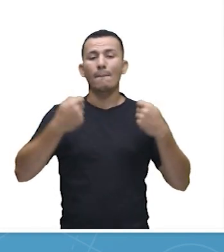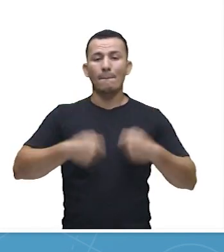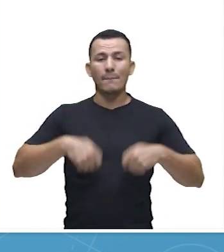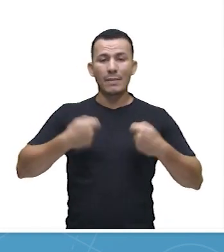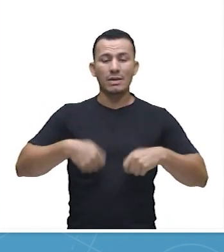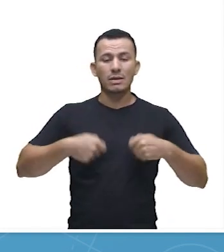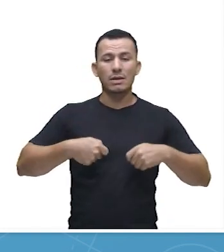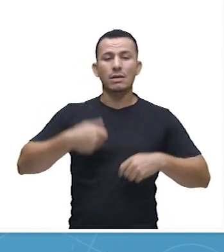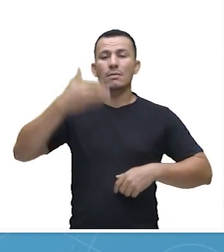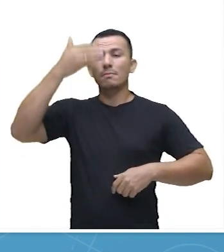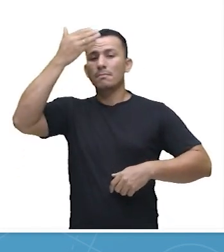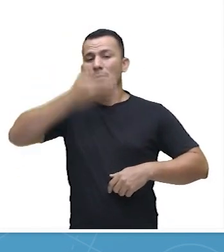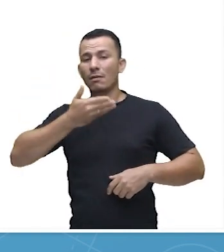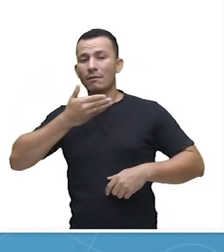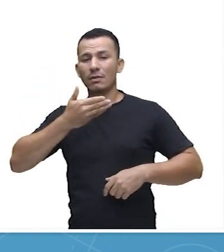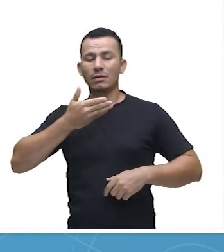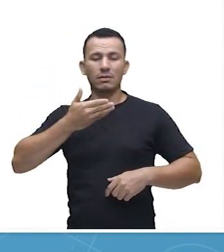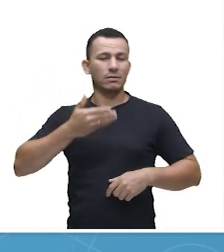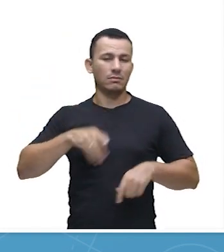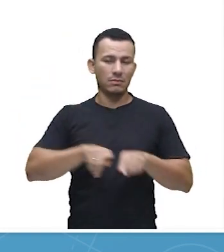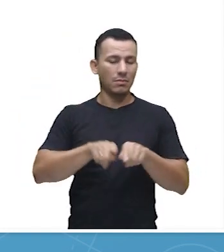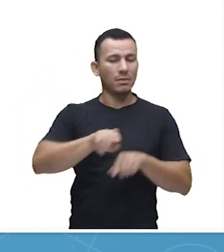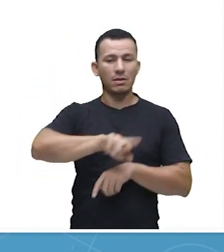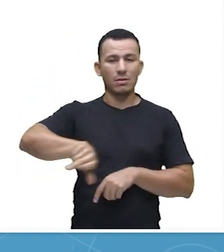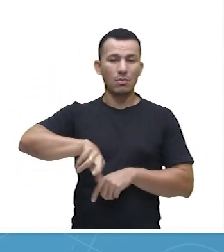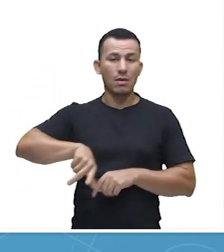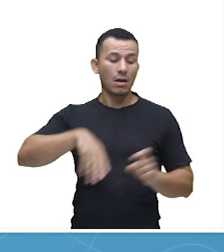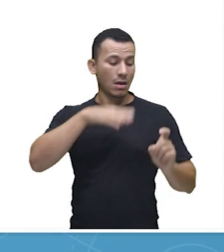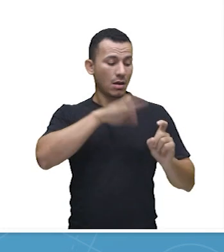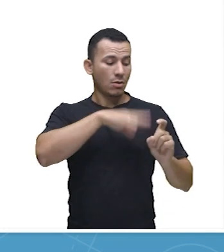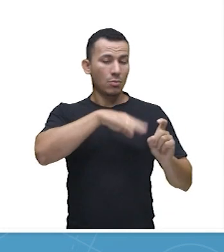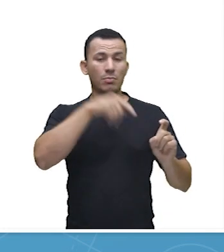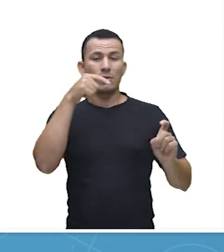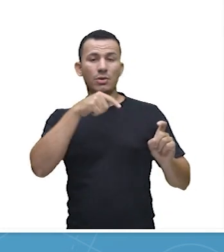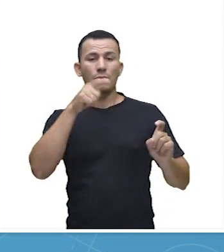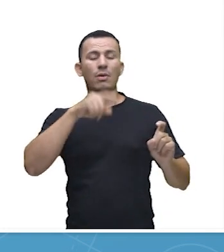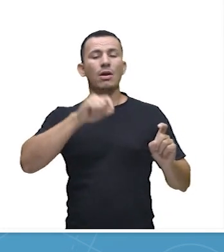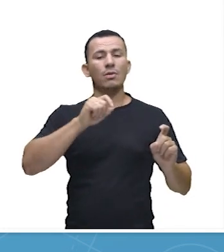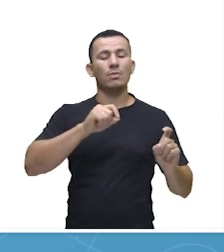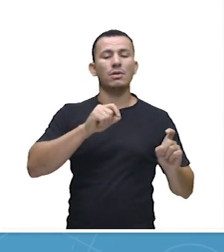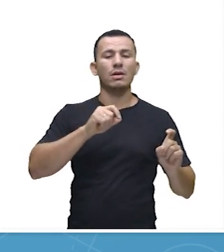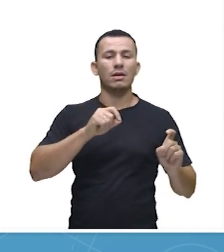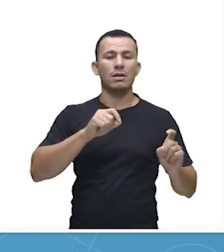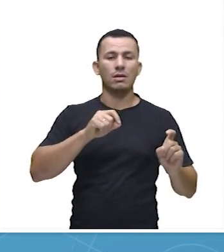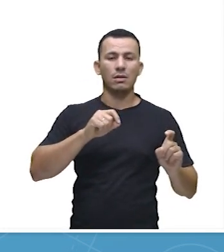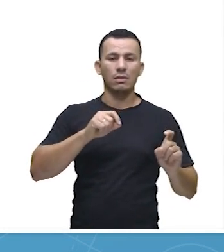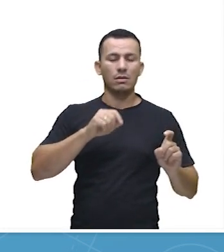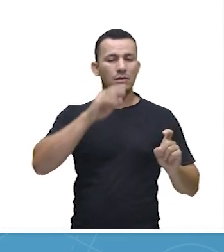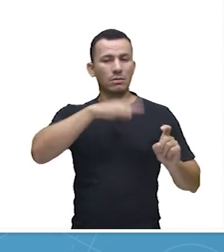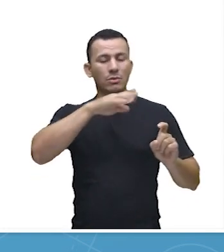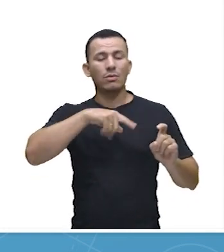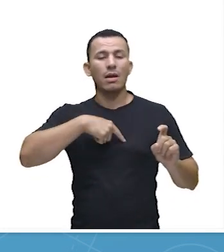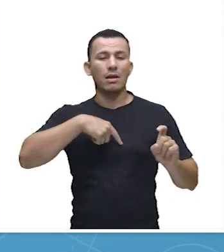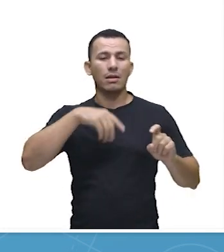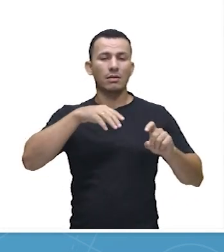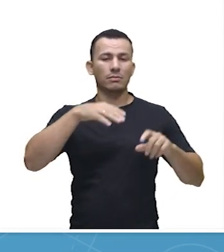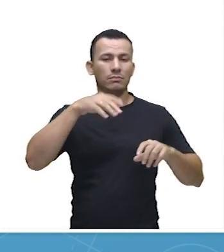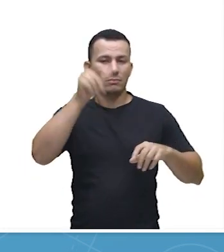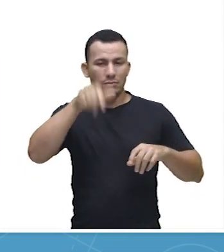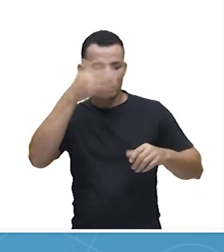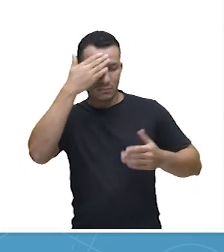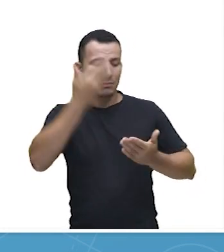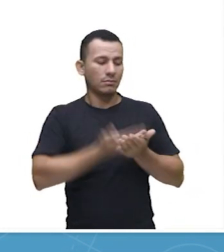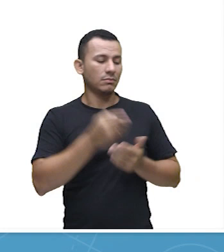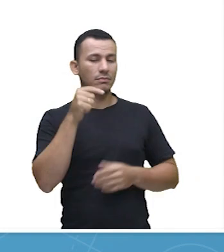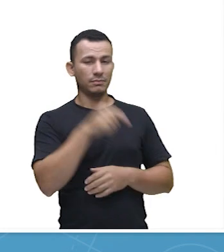evidências para ser comprovada? Não. A verdade do mito está repousada, está calcada na crença, tá bom? Então, realmente,